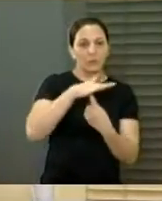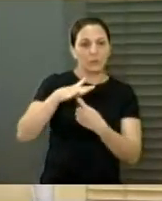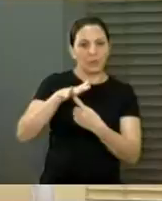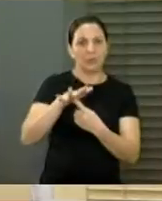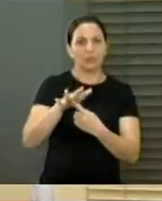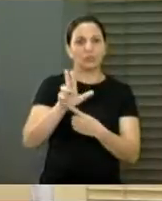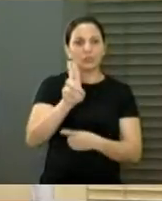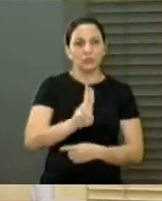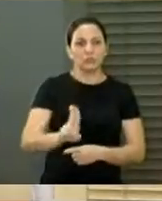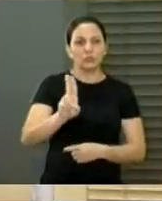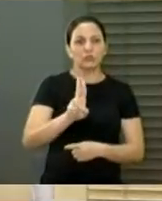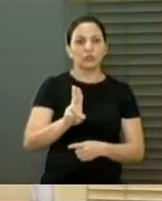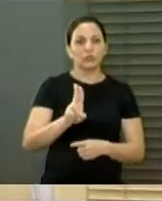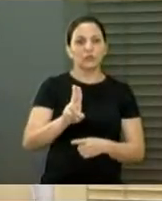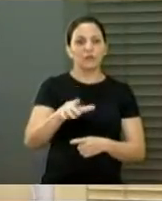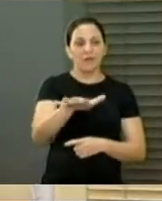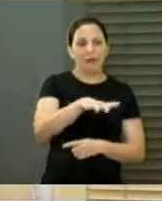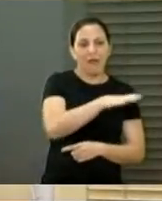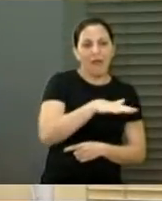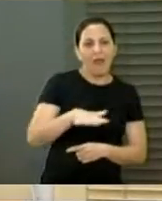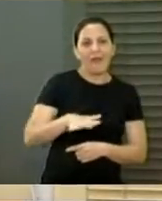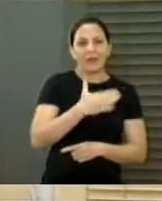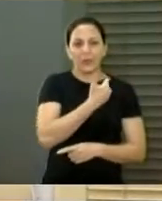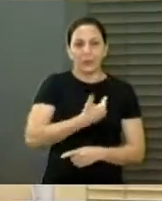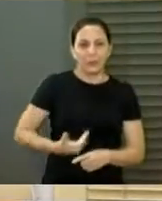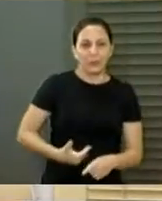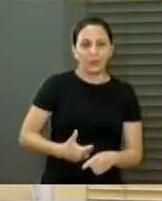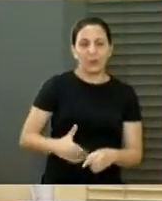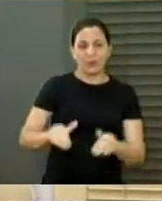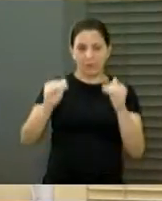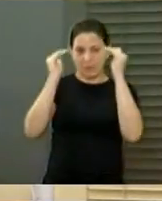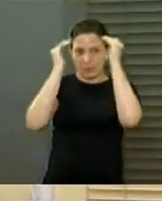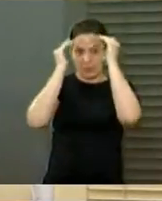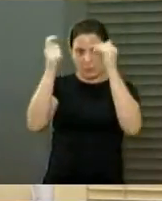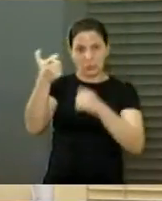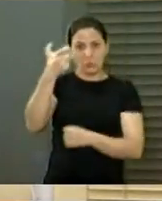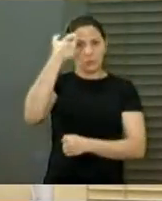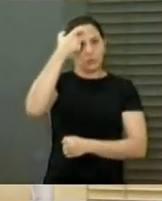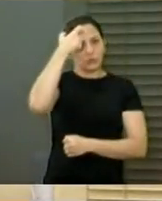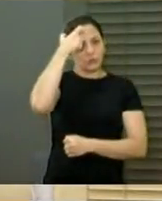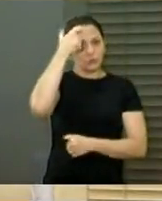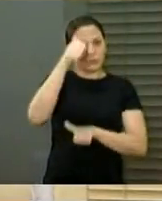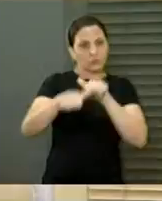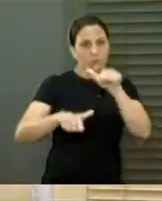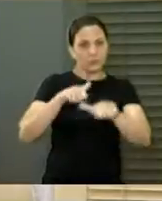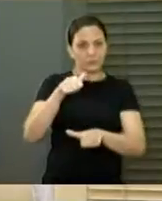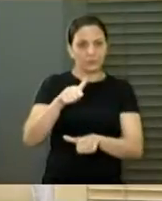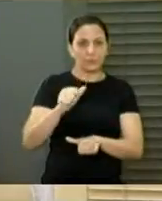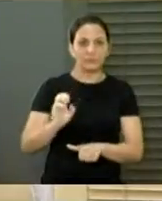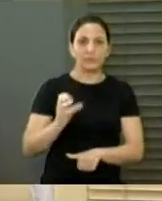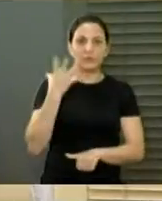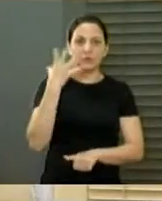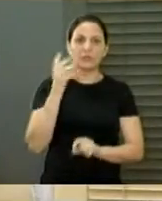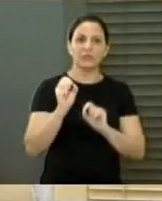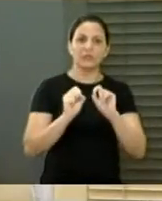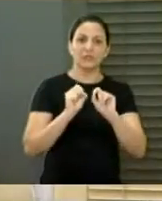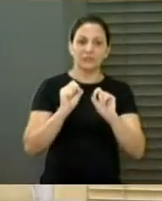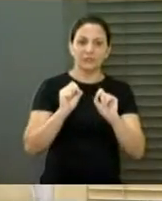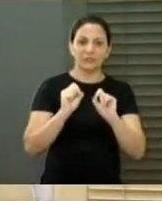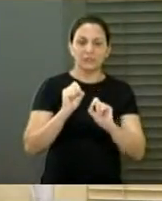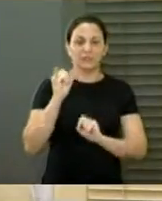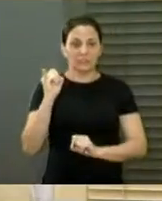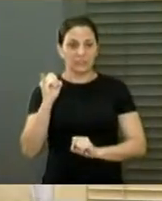públicos com respeito e consciência. As mudanças acontecem quando fazemos e somos parte